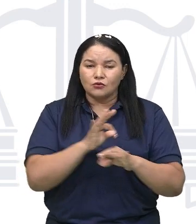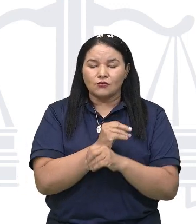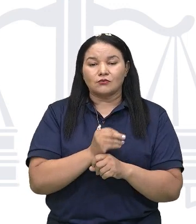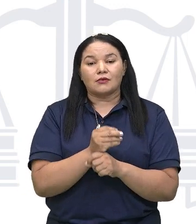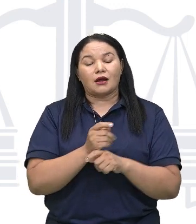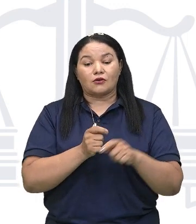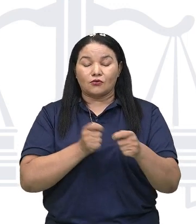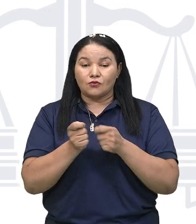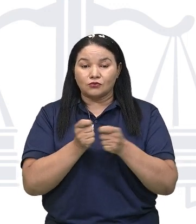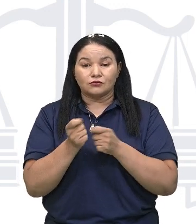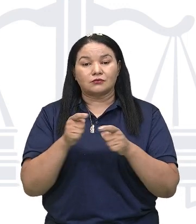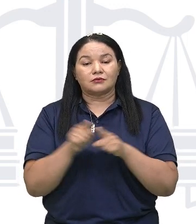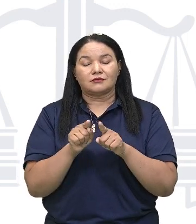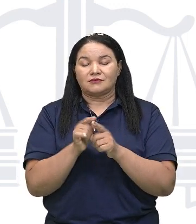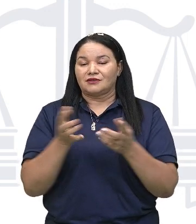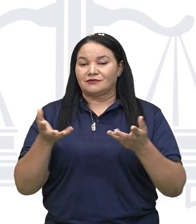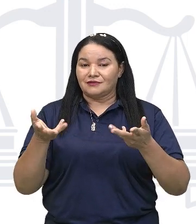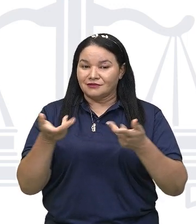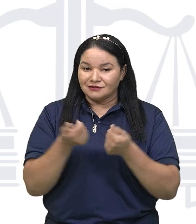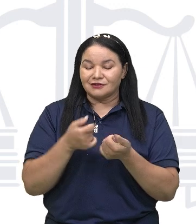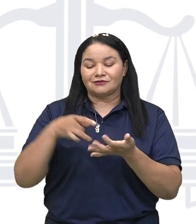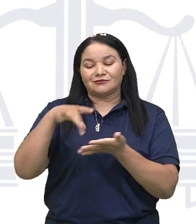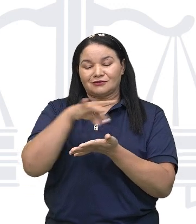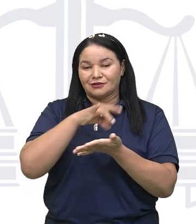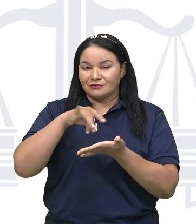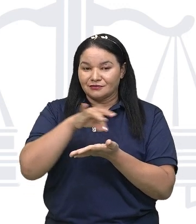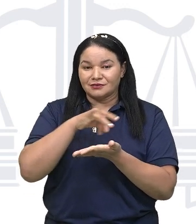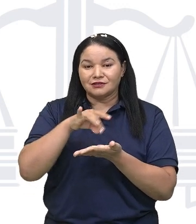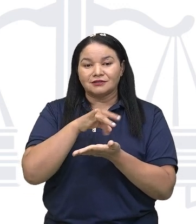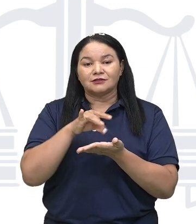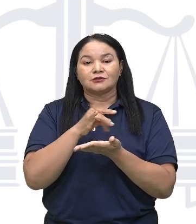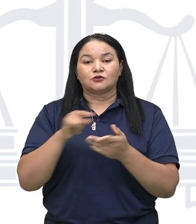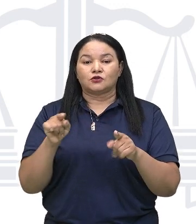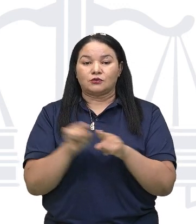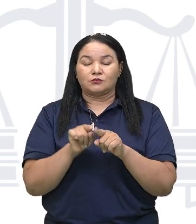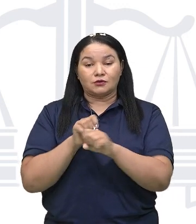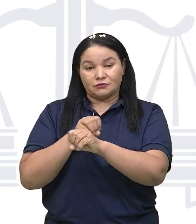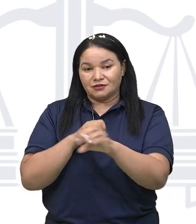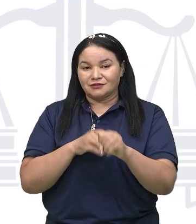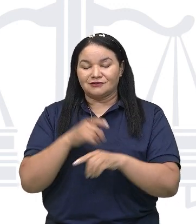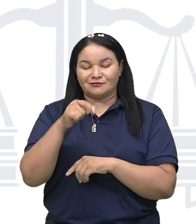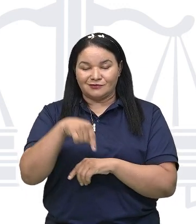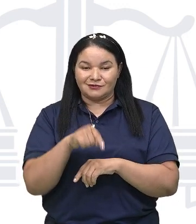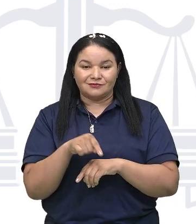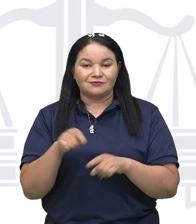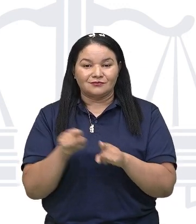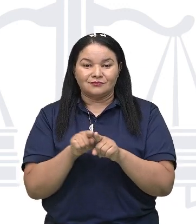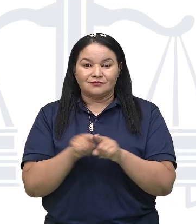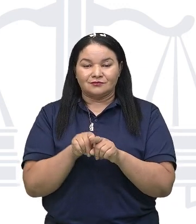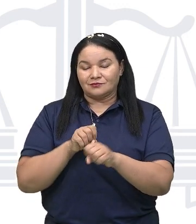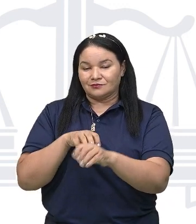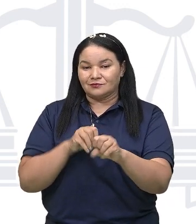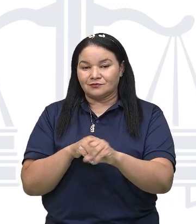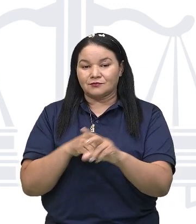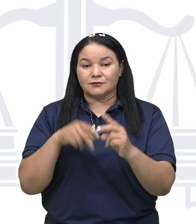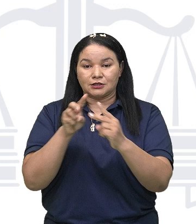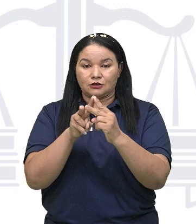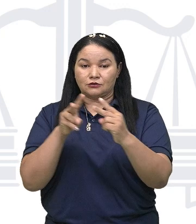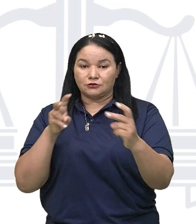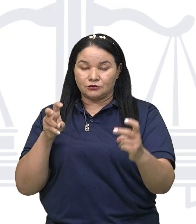a qualidade do nosso CMEAN também, do ensino que é realizado aqui, promovendo uma educação mediada